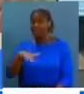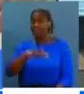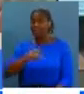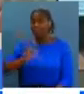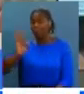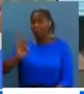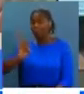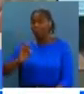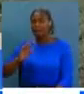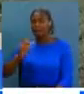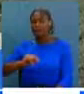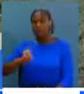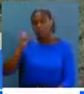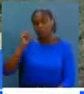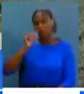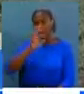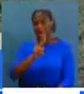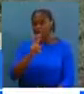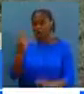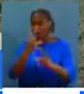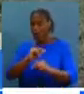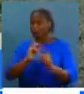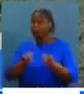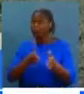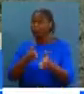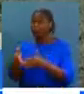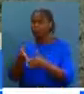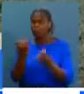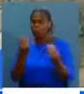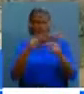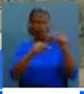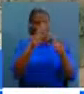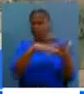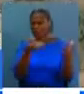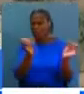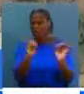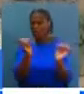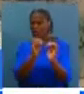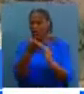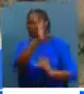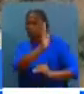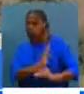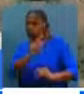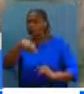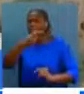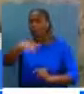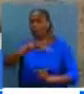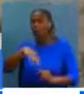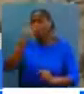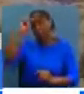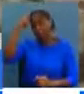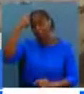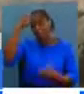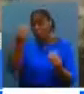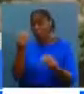Vila Nova, que está em curso ainda. Muitas construções não planificadas nas encostas e noutros sítios